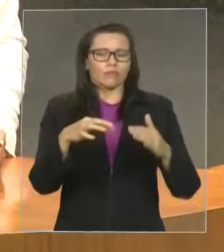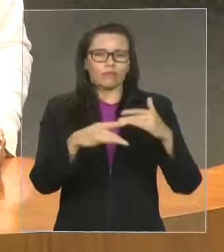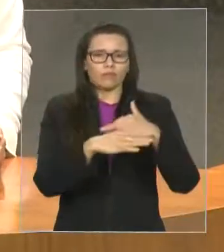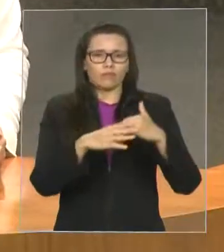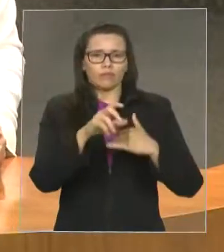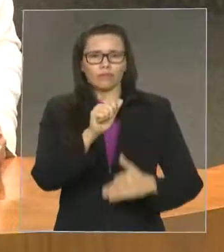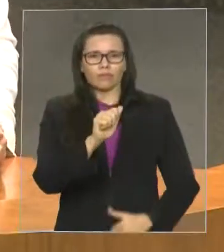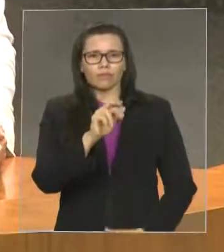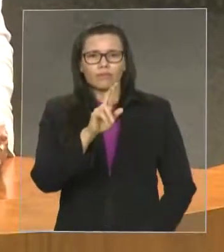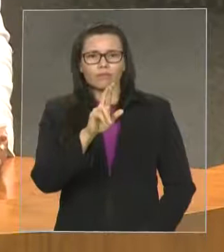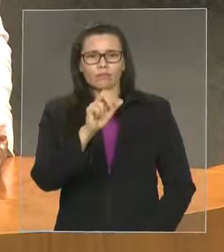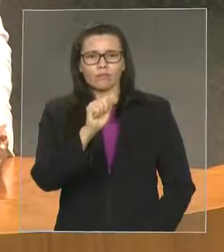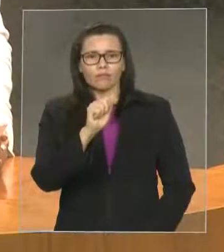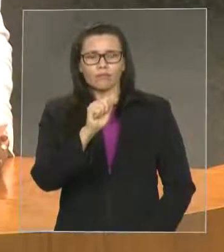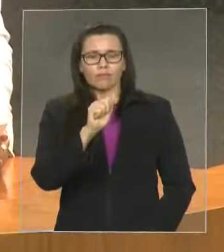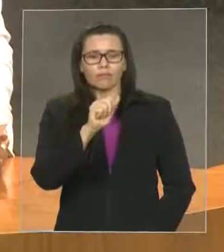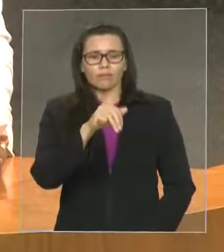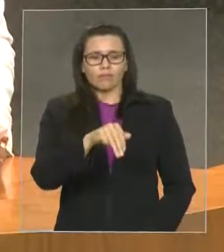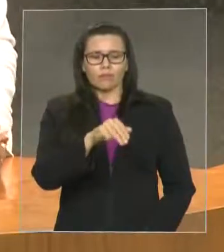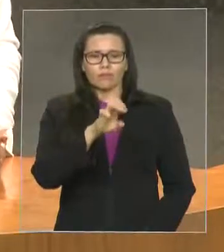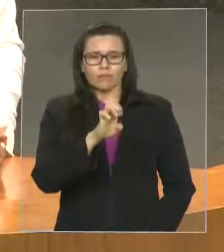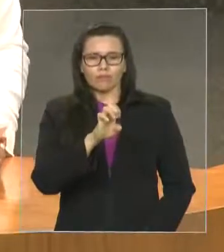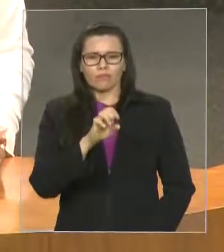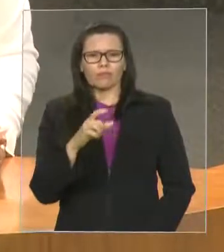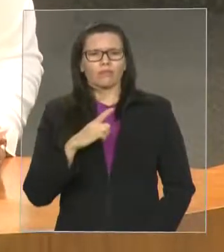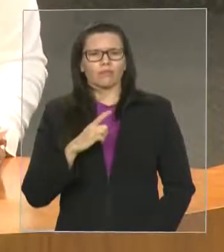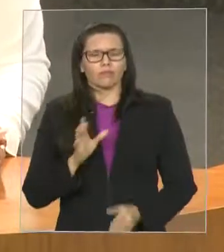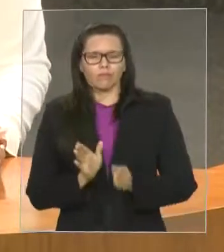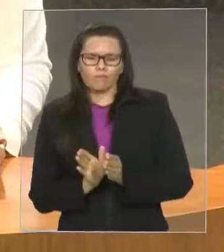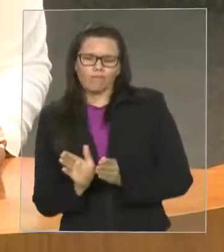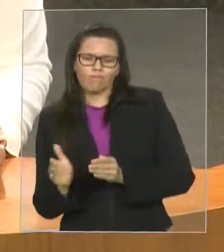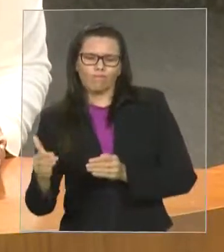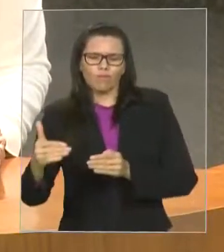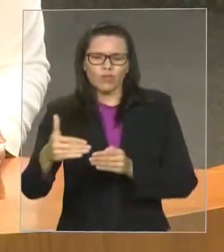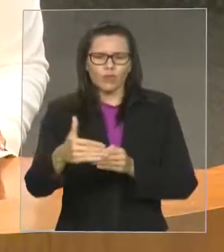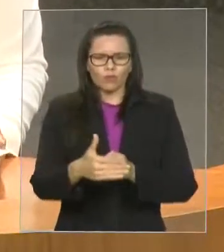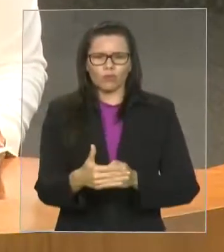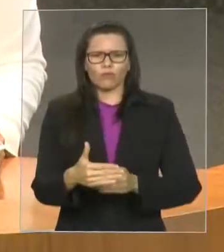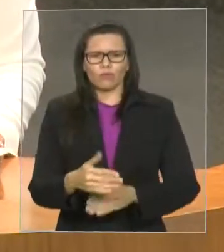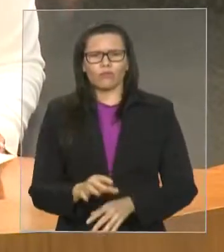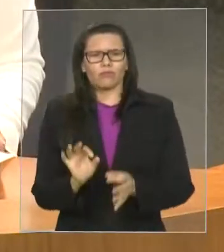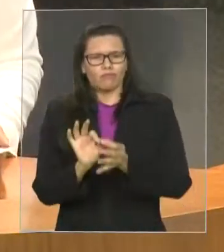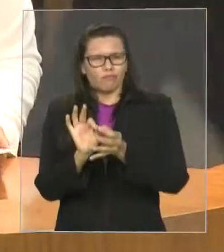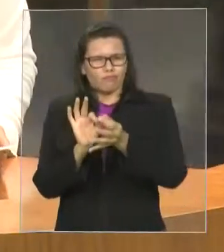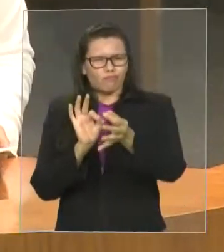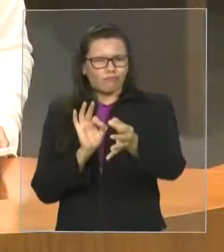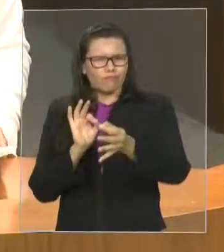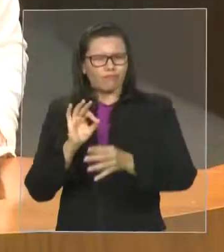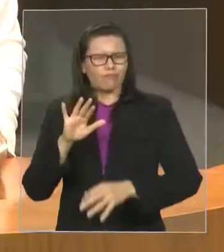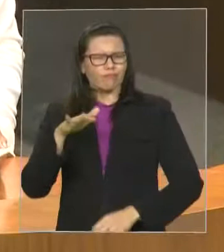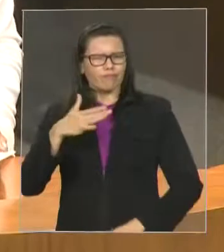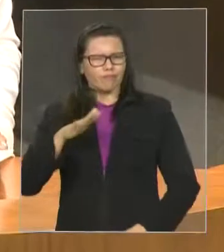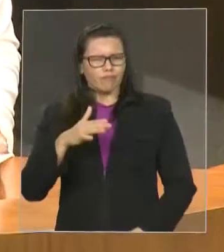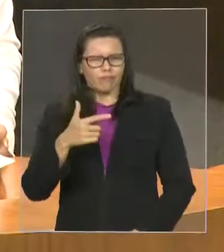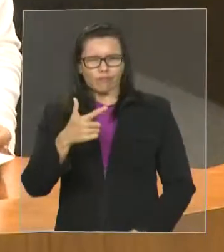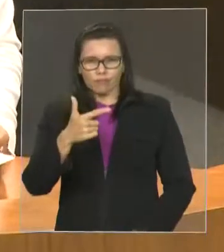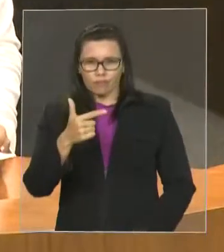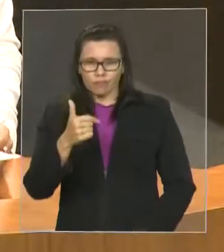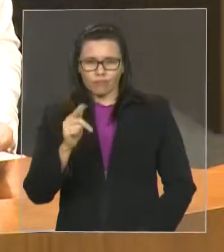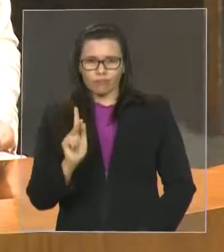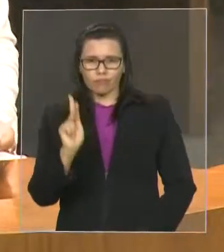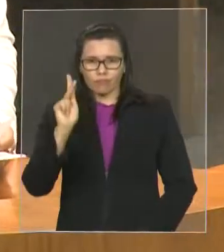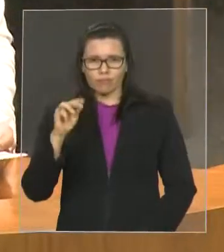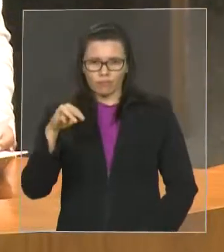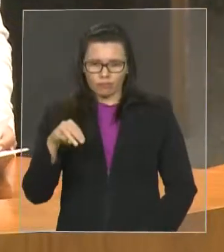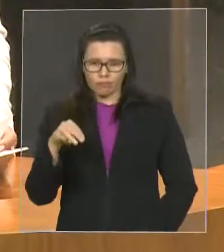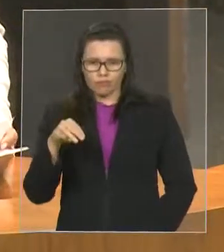curva bem acentuada, que fica distante 12 quilômetros da BR-222, deputada Graça, no sentido